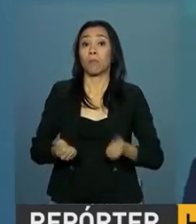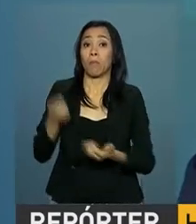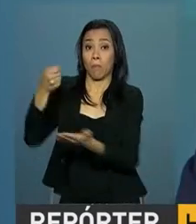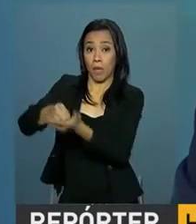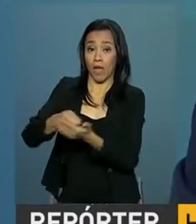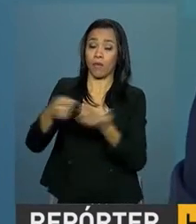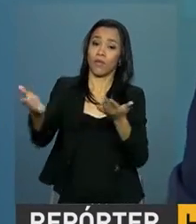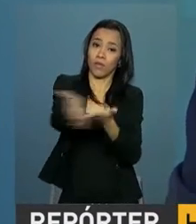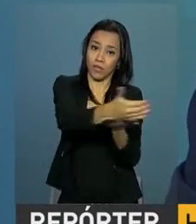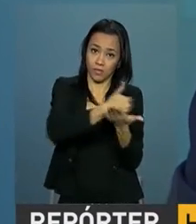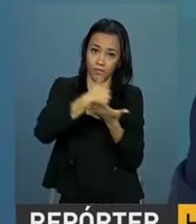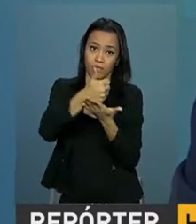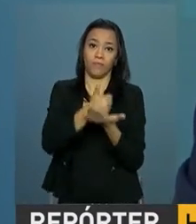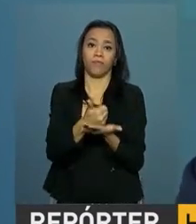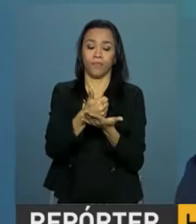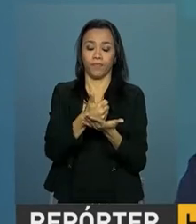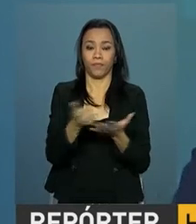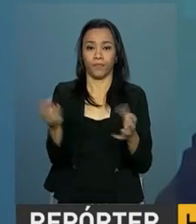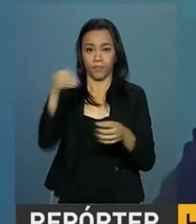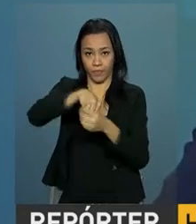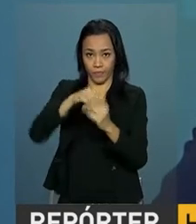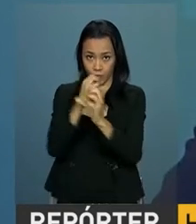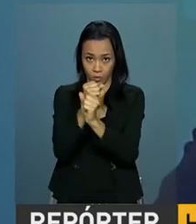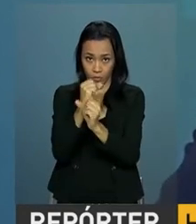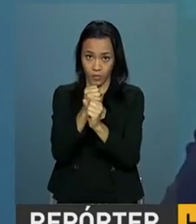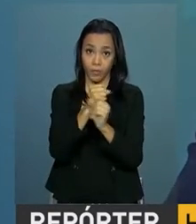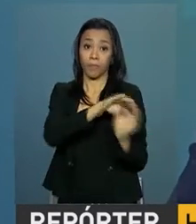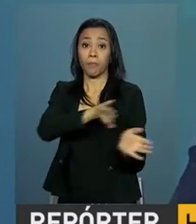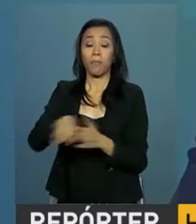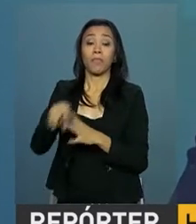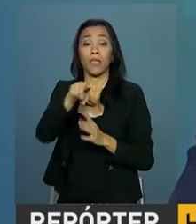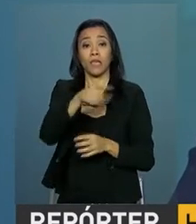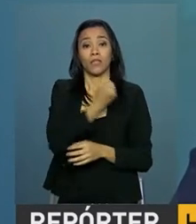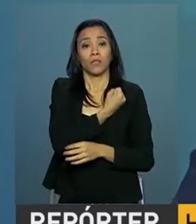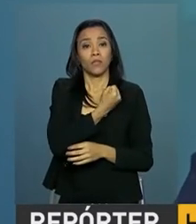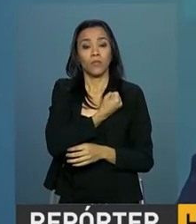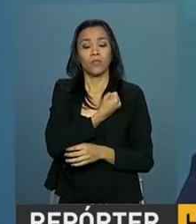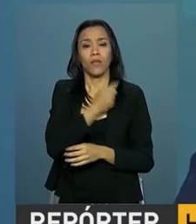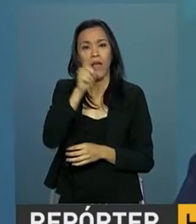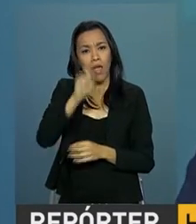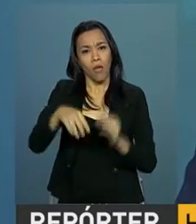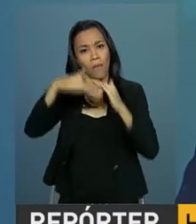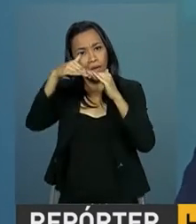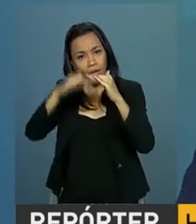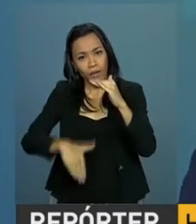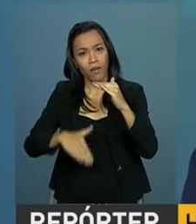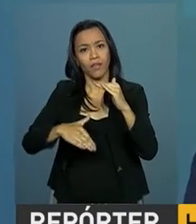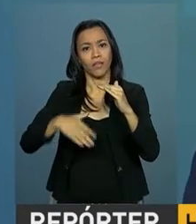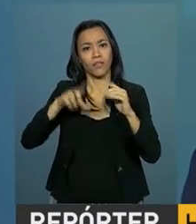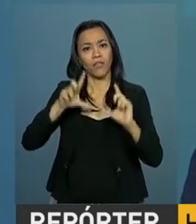nesses números de tendência está sendo considerado uma queda sistemática